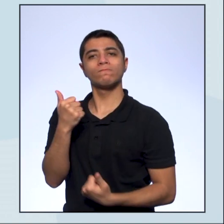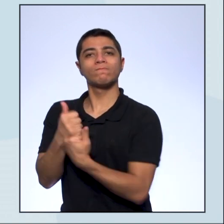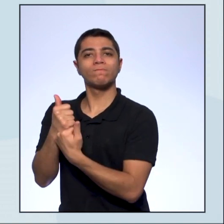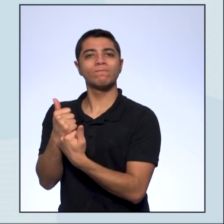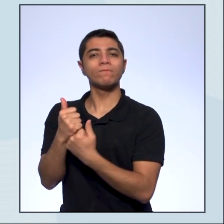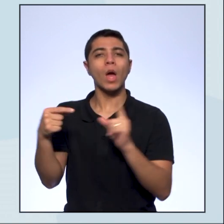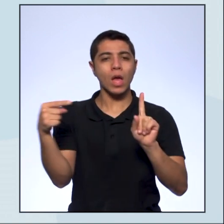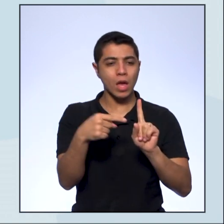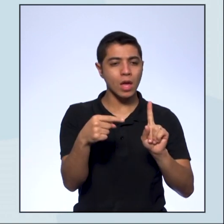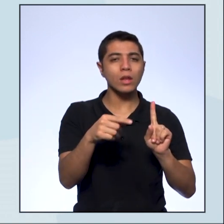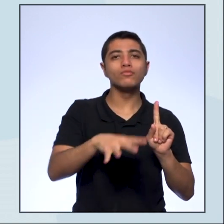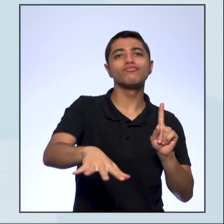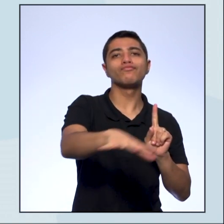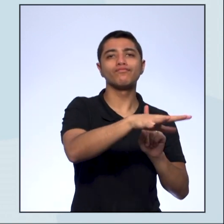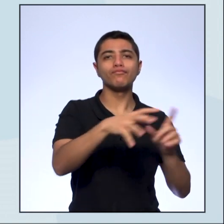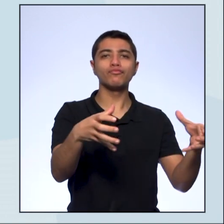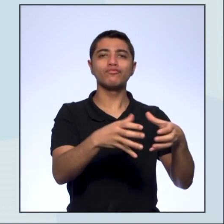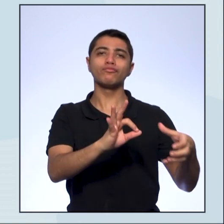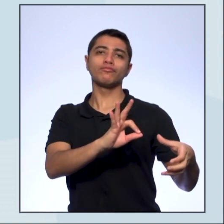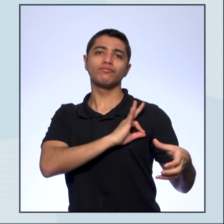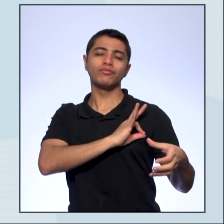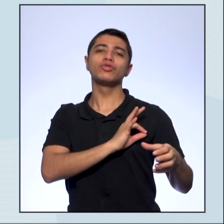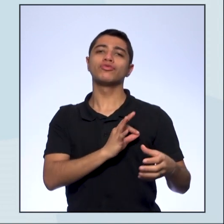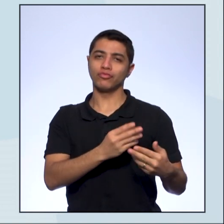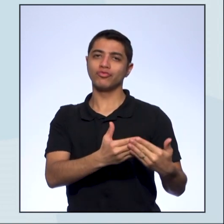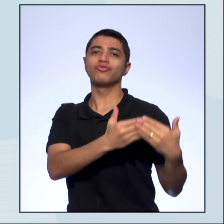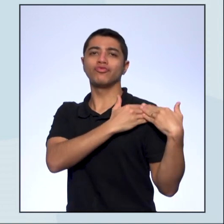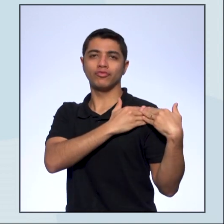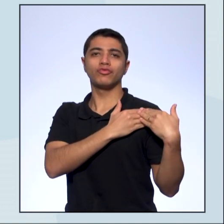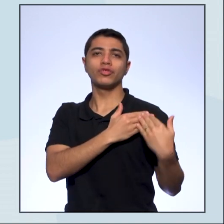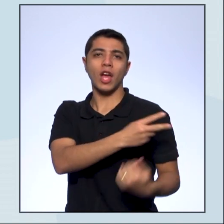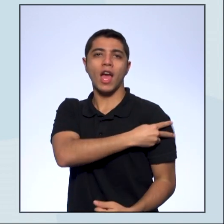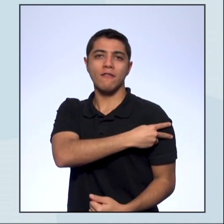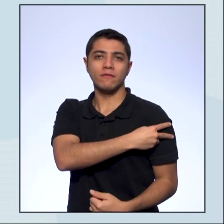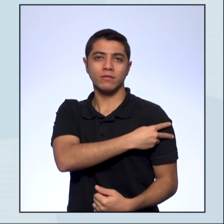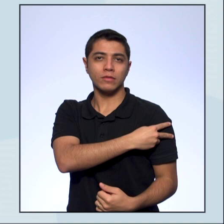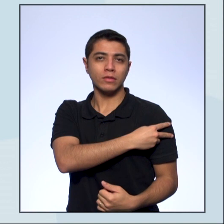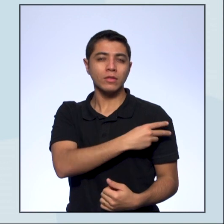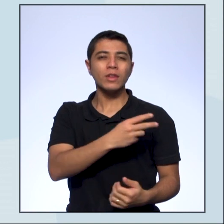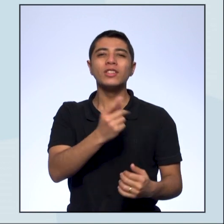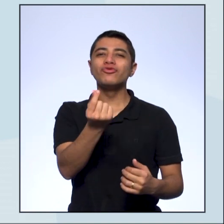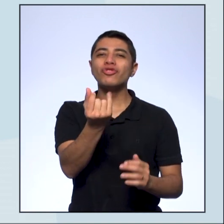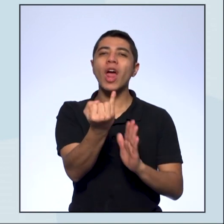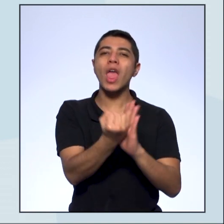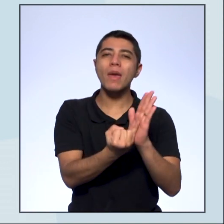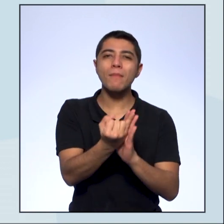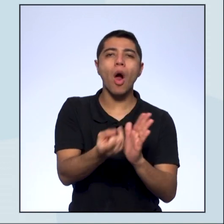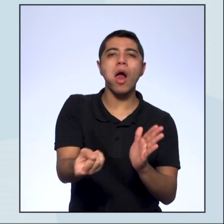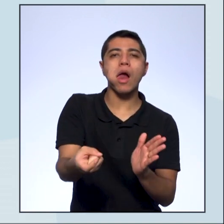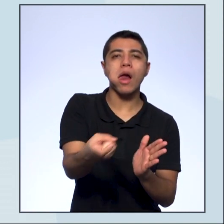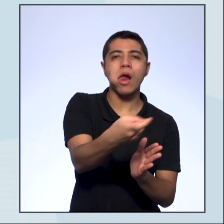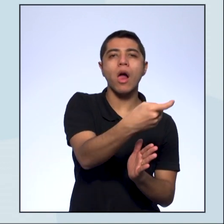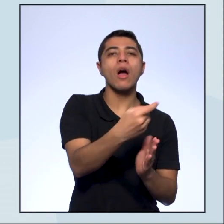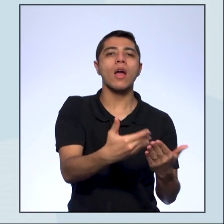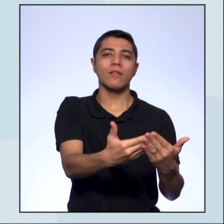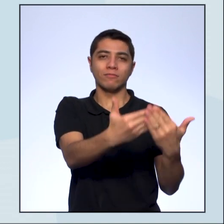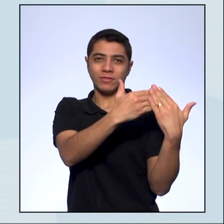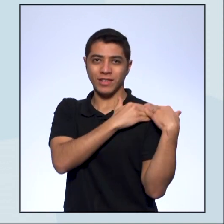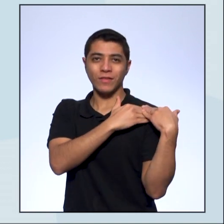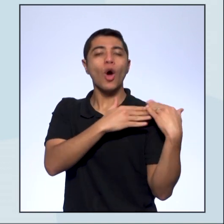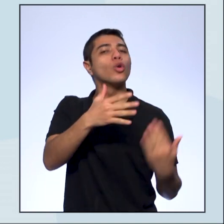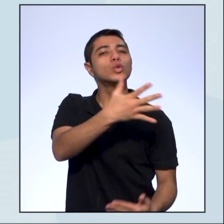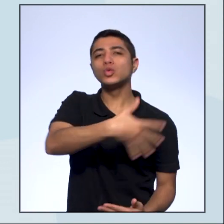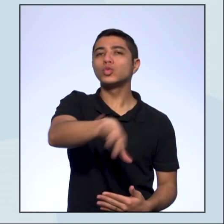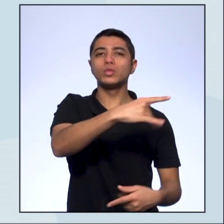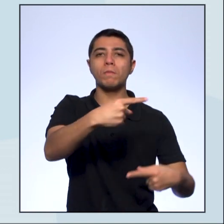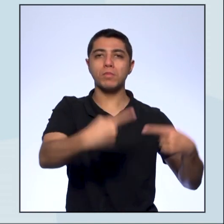faraó, é quem, na prática, governa e organiza aí a vida política no Egito Antigo,